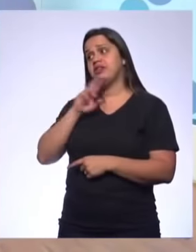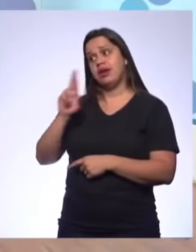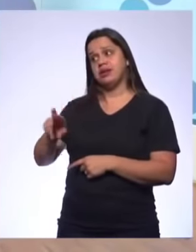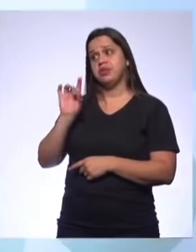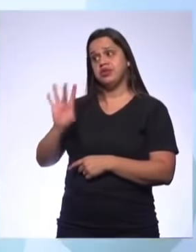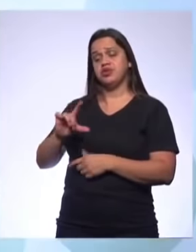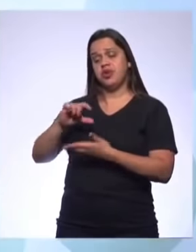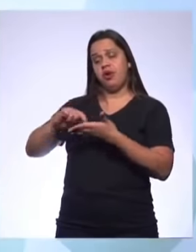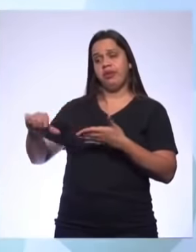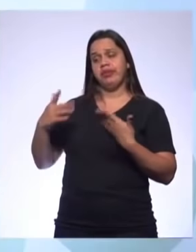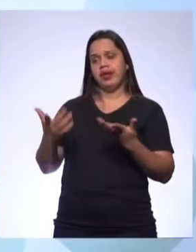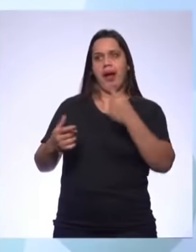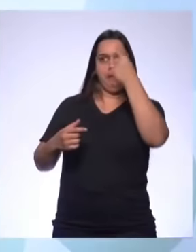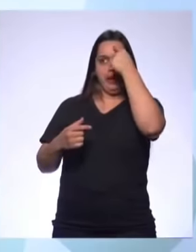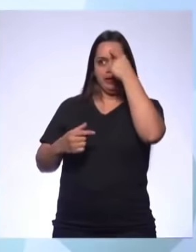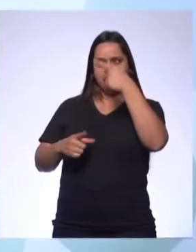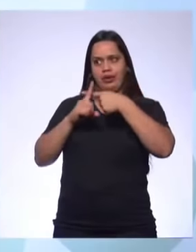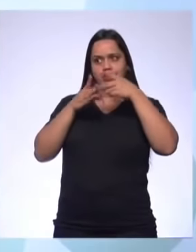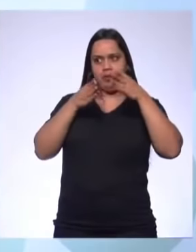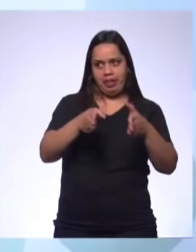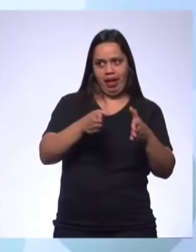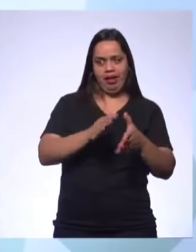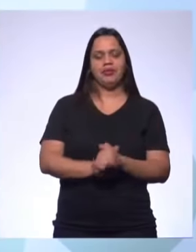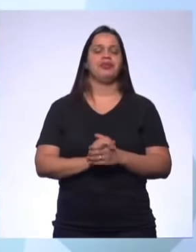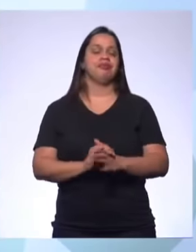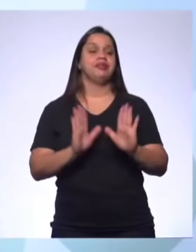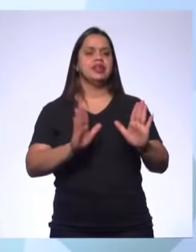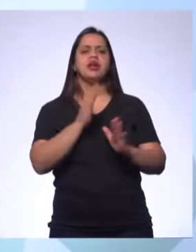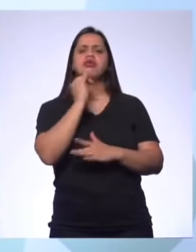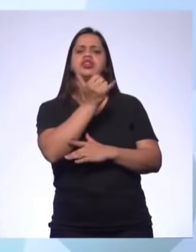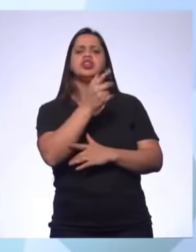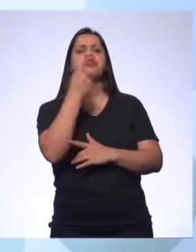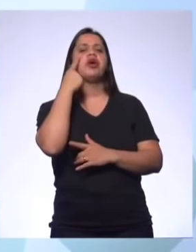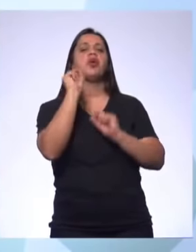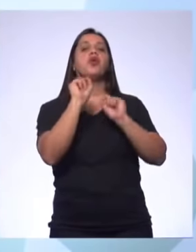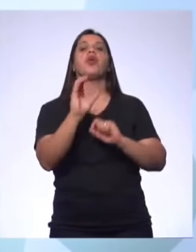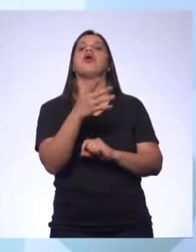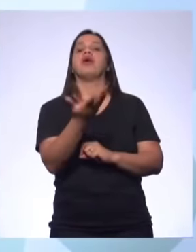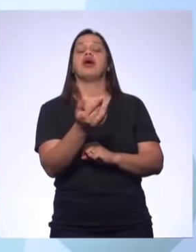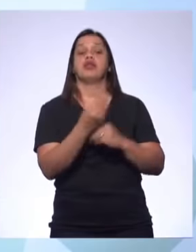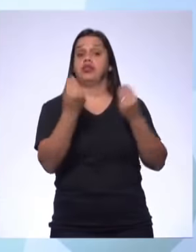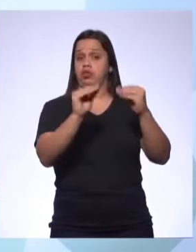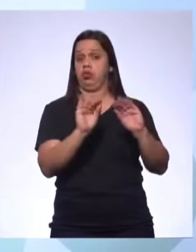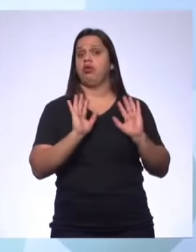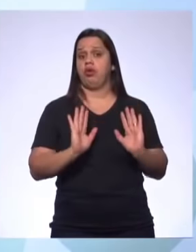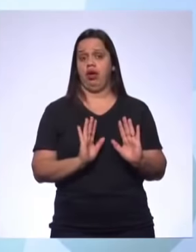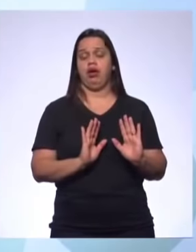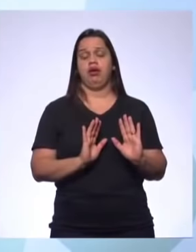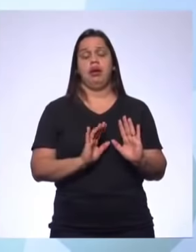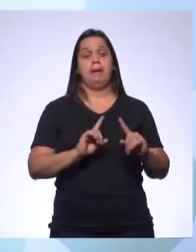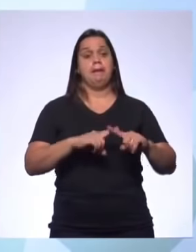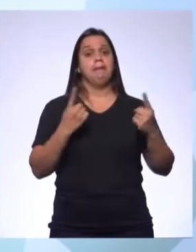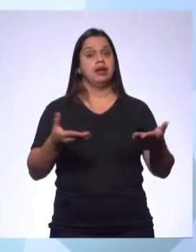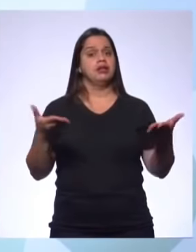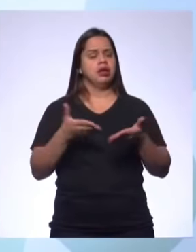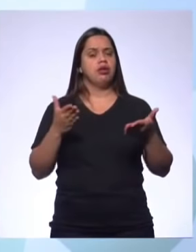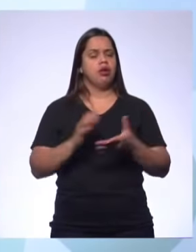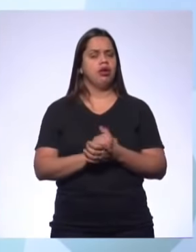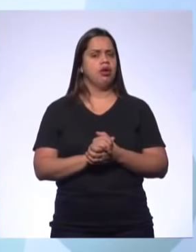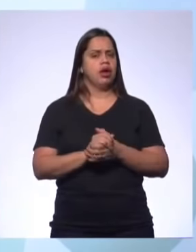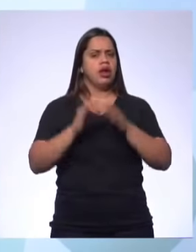é, estão pensando lá no cemitério. Que tipo de discurso vemos nesse trecho? Ok, vocês colocaram aqui. Agora, e quanto